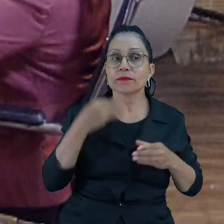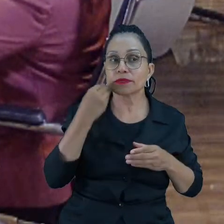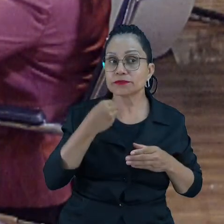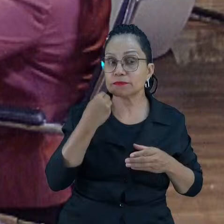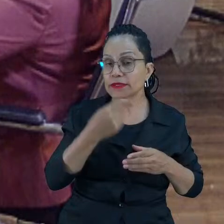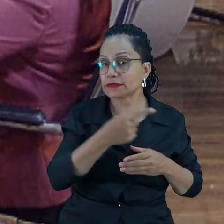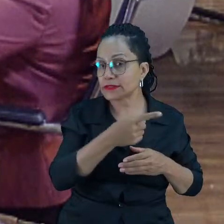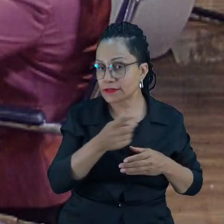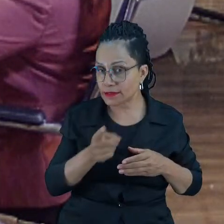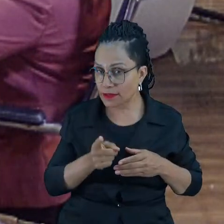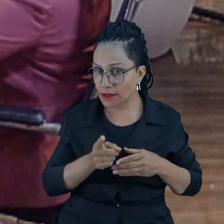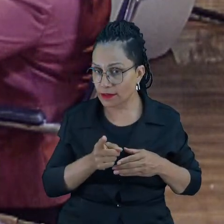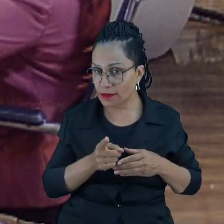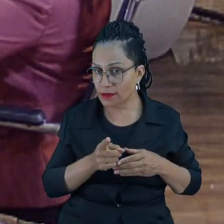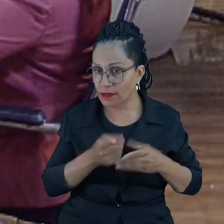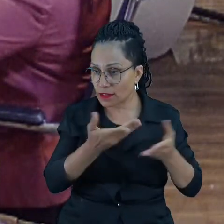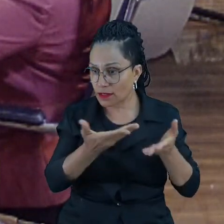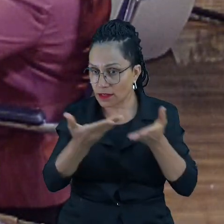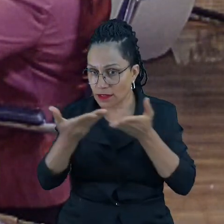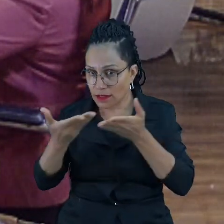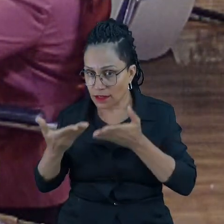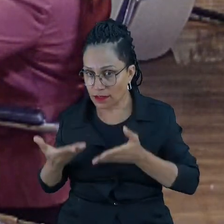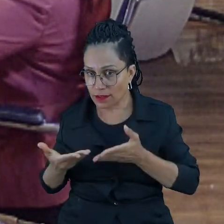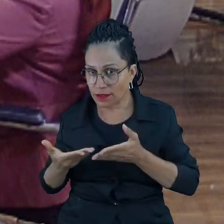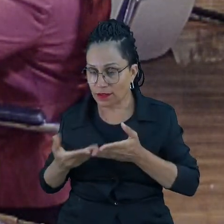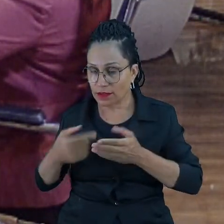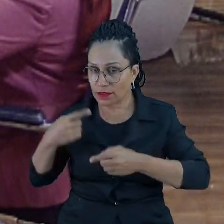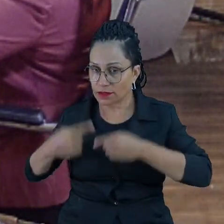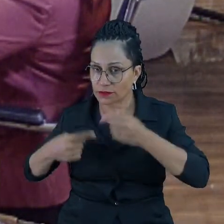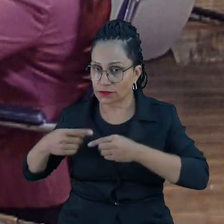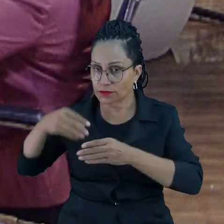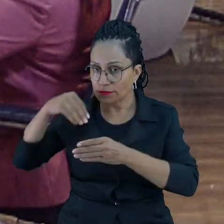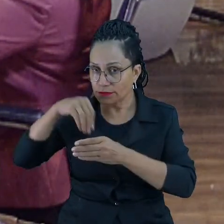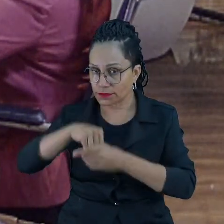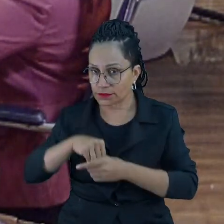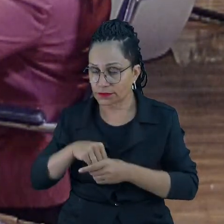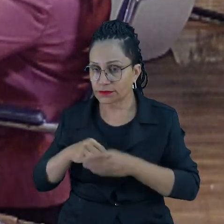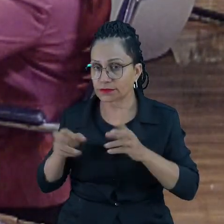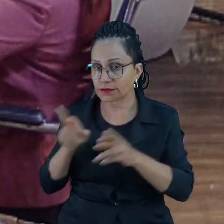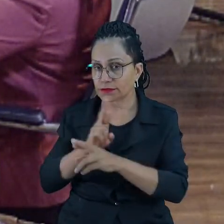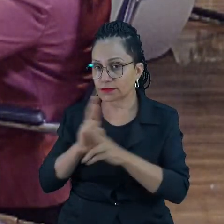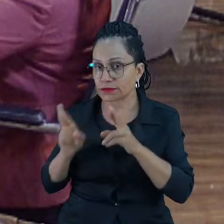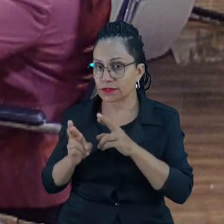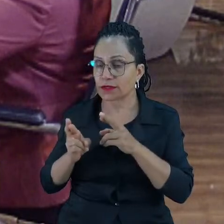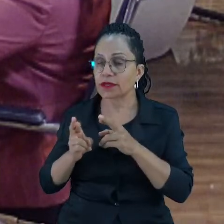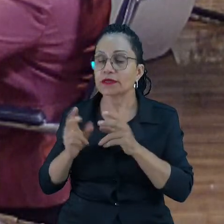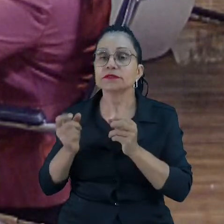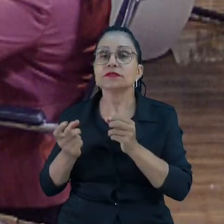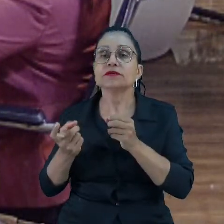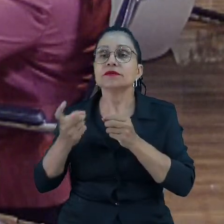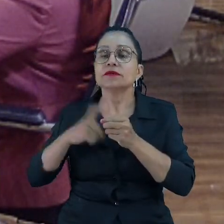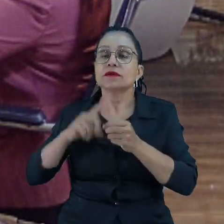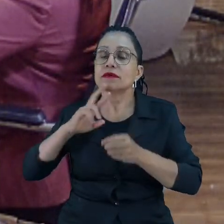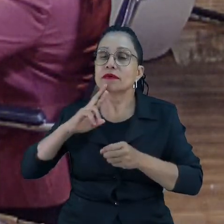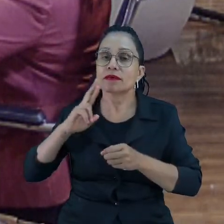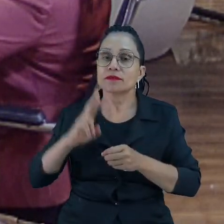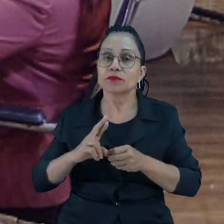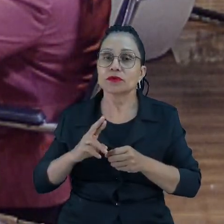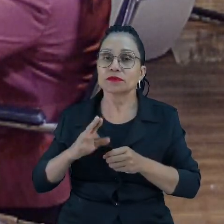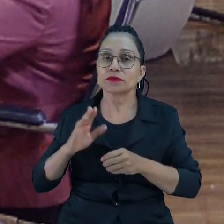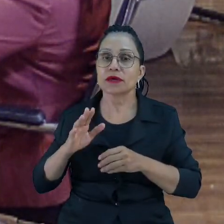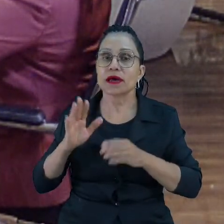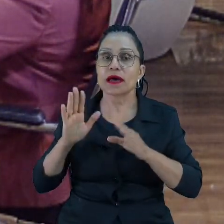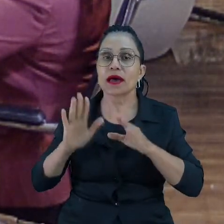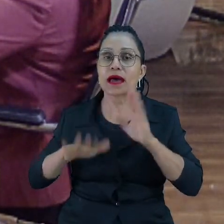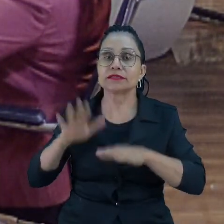têm e não traz isso para as nossas discussões internas, para as nossas relações de feedback, isso fica velado e muitas vezes a equipe não